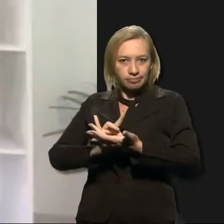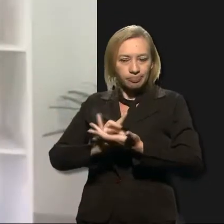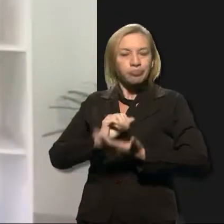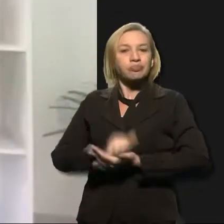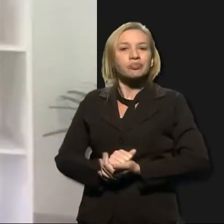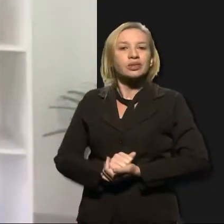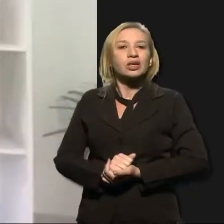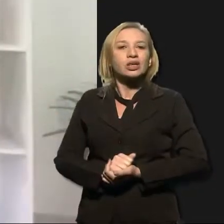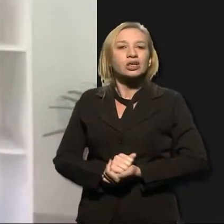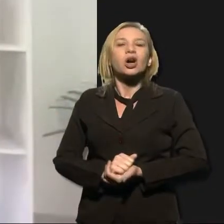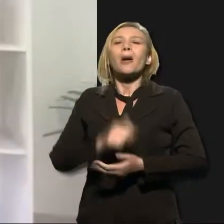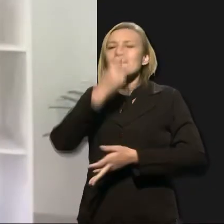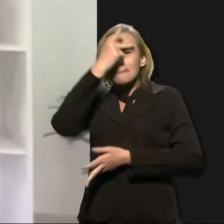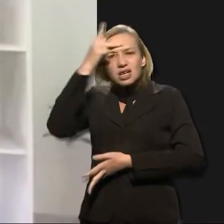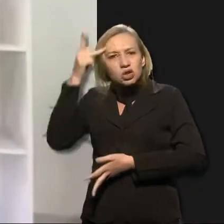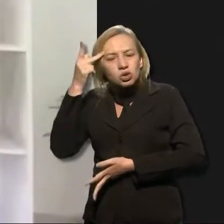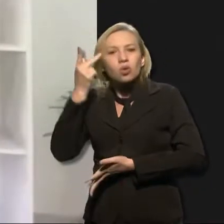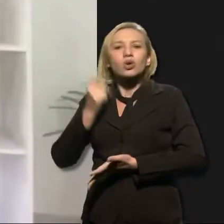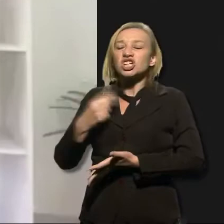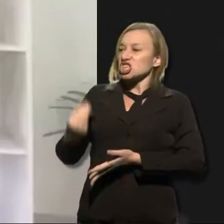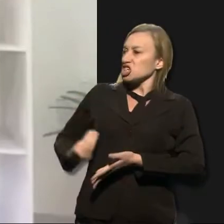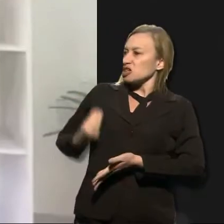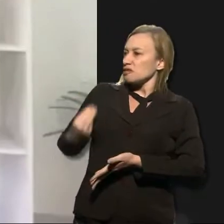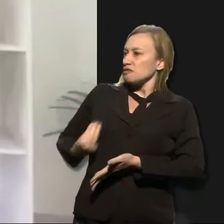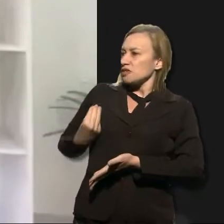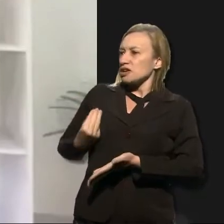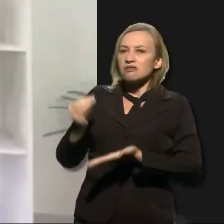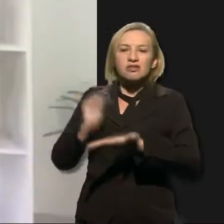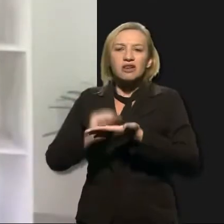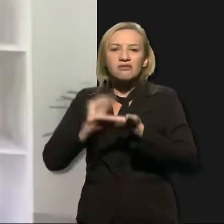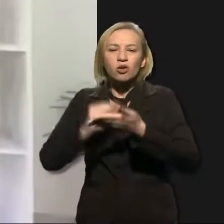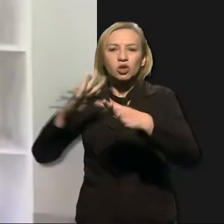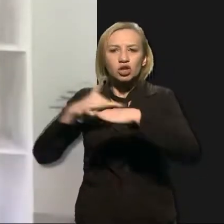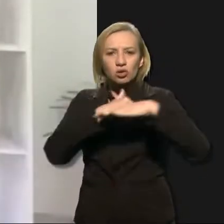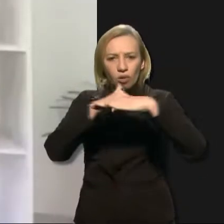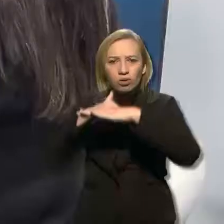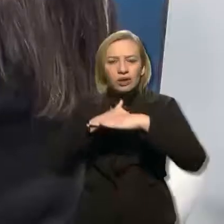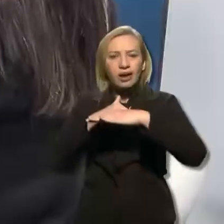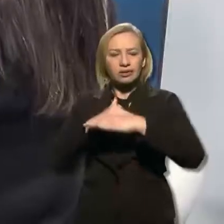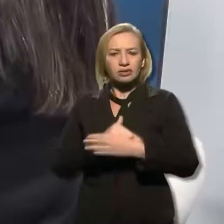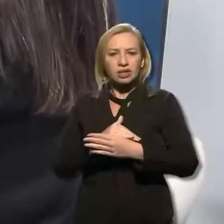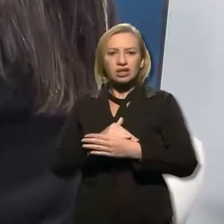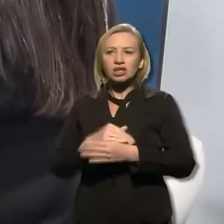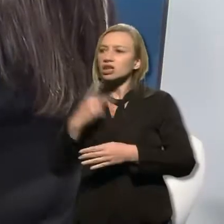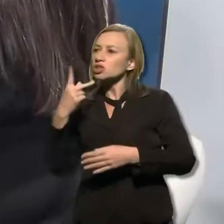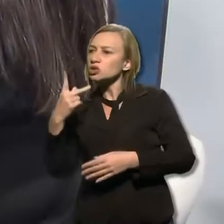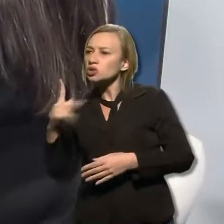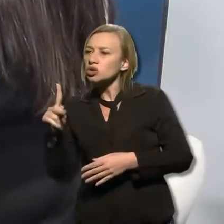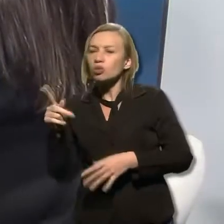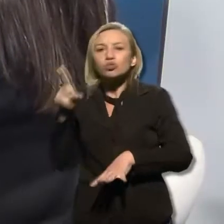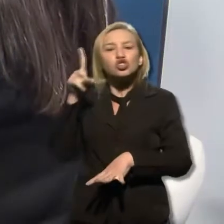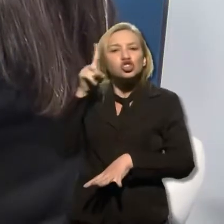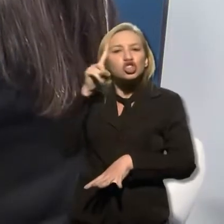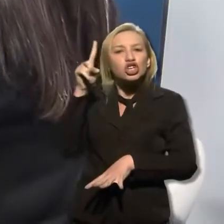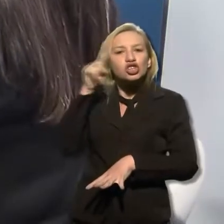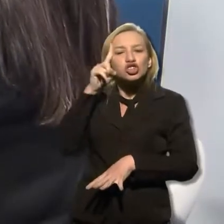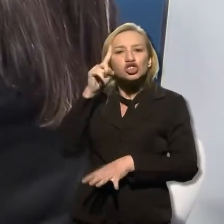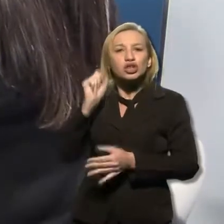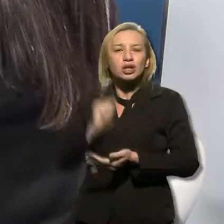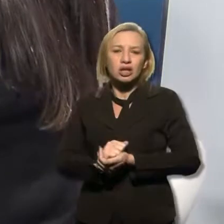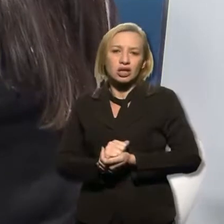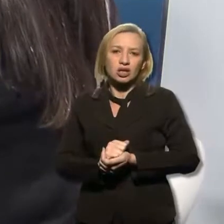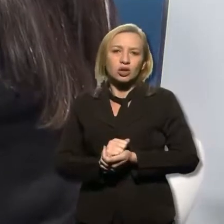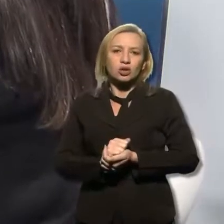essa realidade, né? São pessoas que vivem a desigualdade social na sua pele, no seu